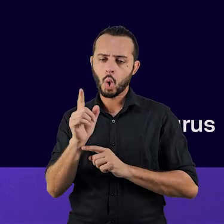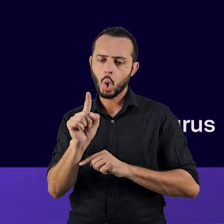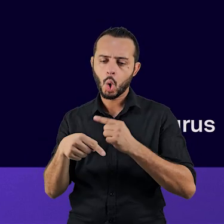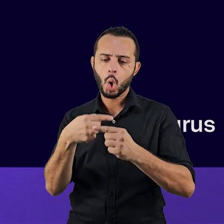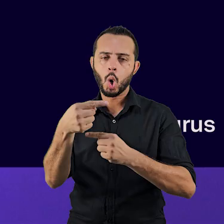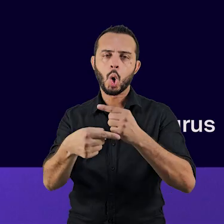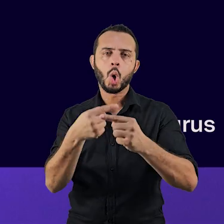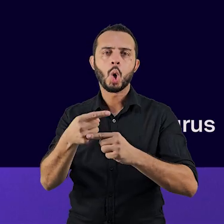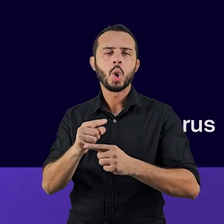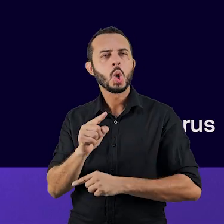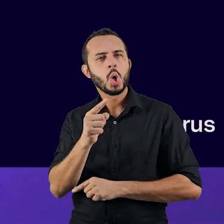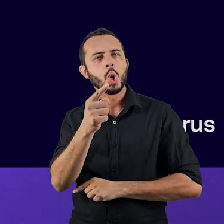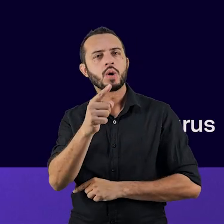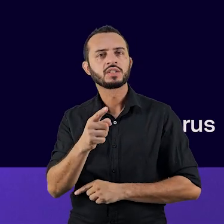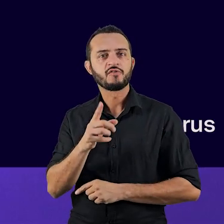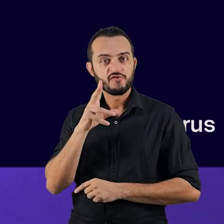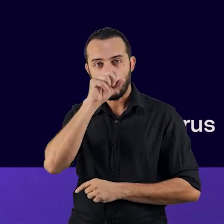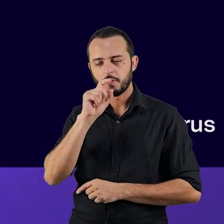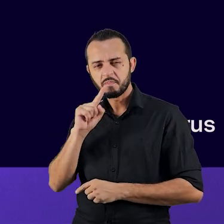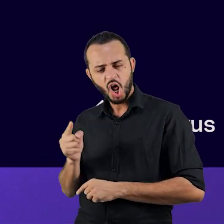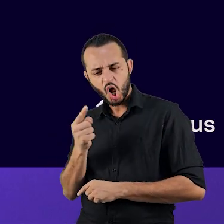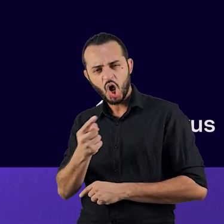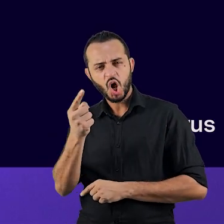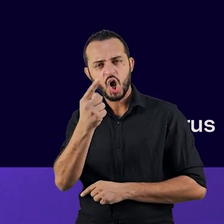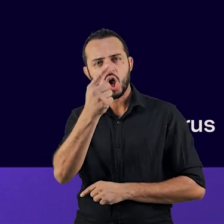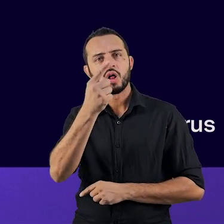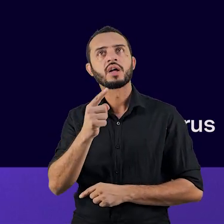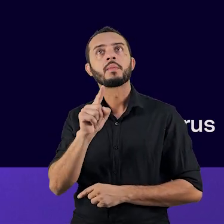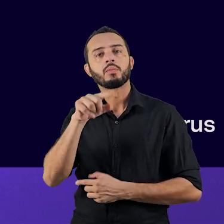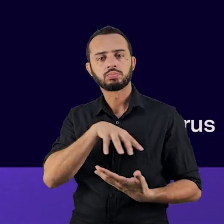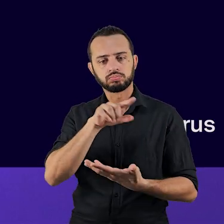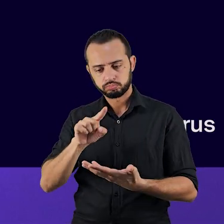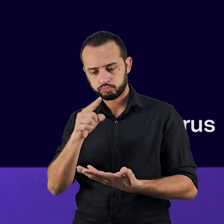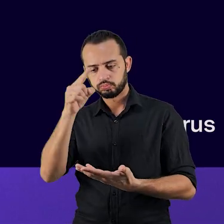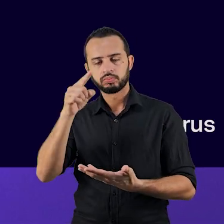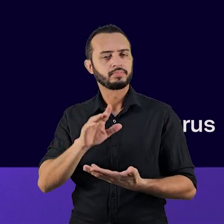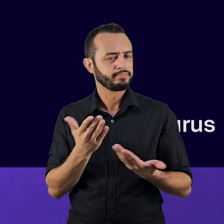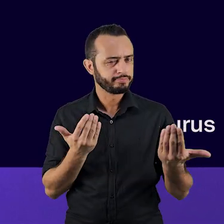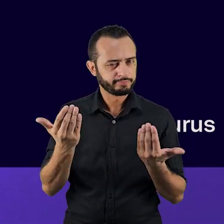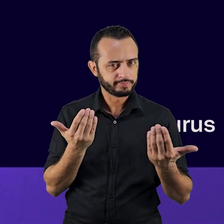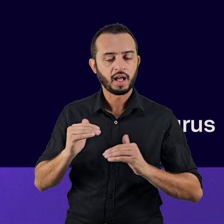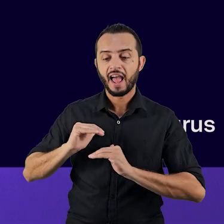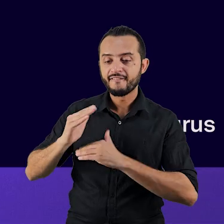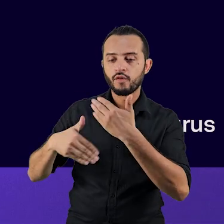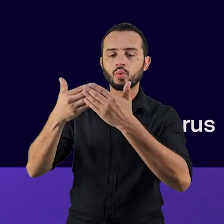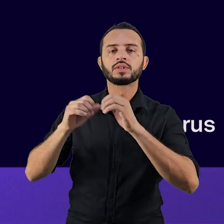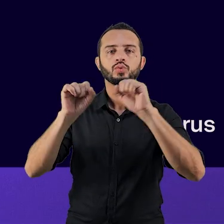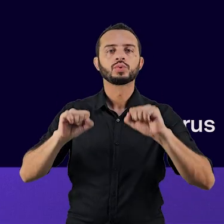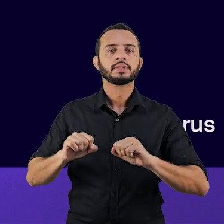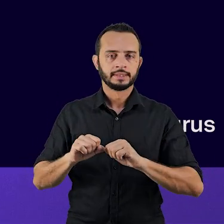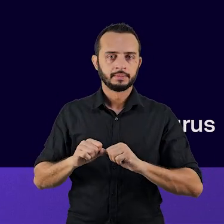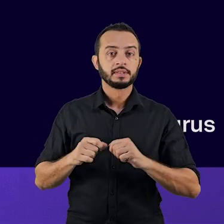altura. Se eu jogar com mais energia, ele pode entrar em órbita. Tá? Ou seja, a evolução do meu